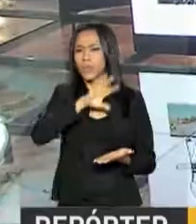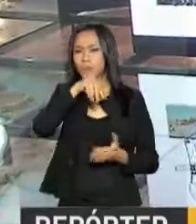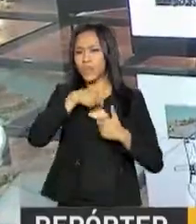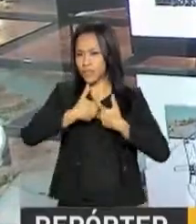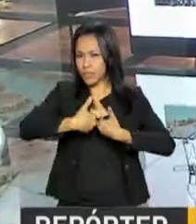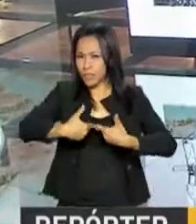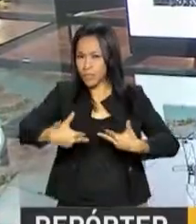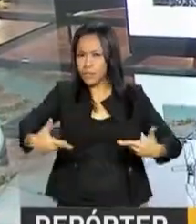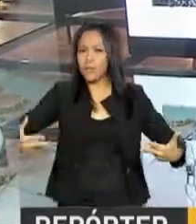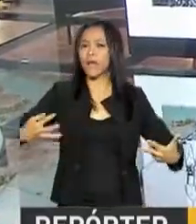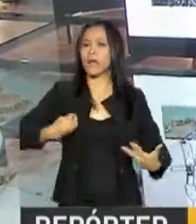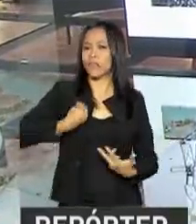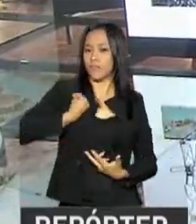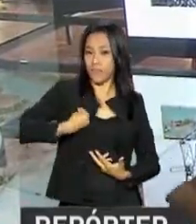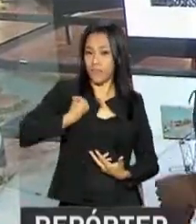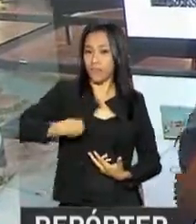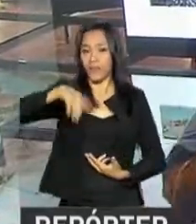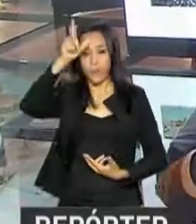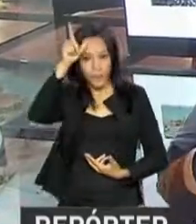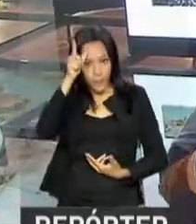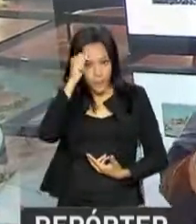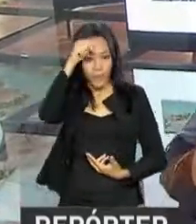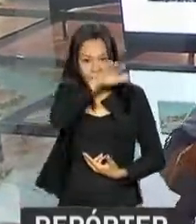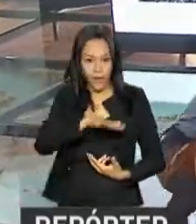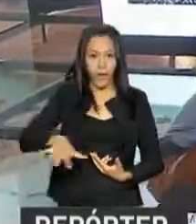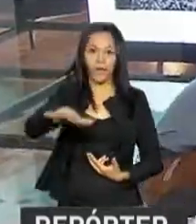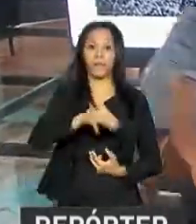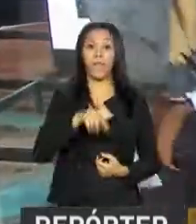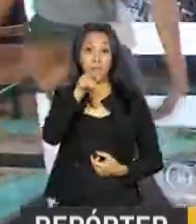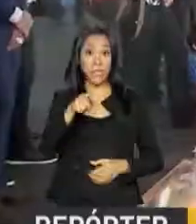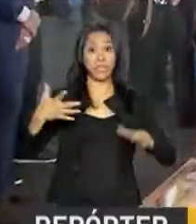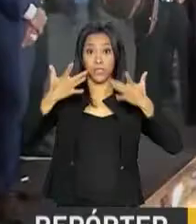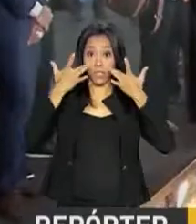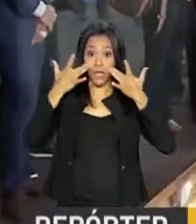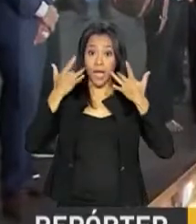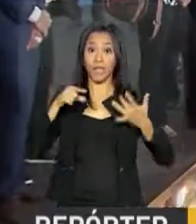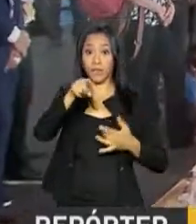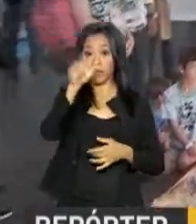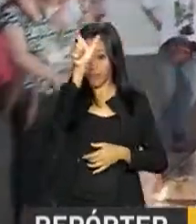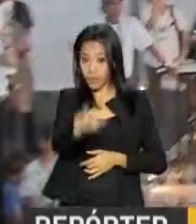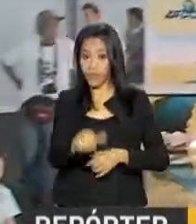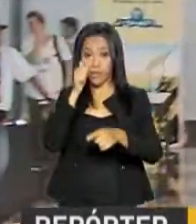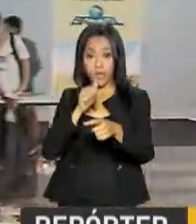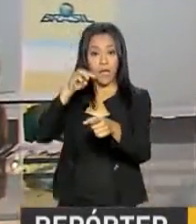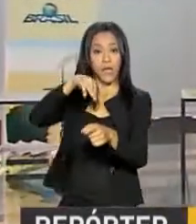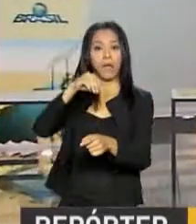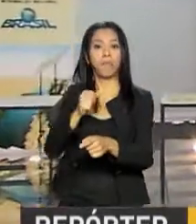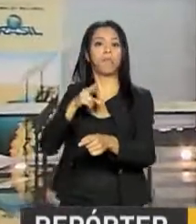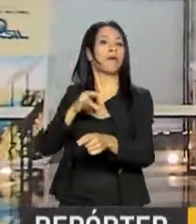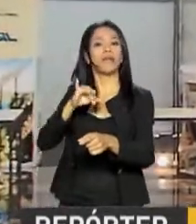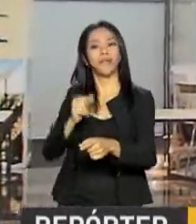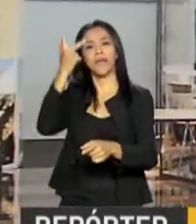refrescando o nosso andretti trazendo sorriso maria nesta festa de teatro maria audenete é uma das muitas